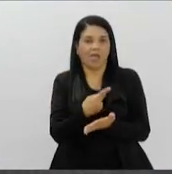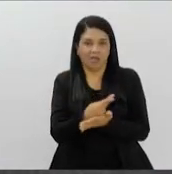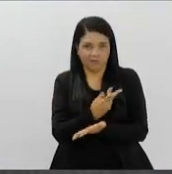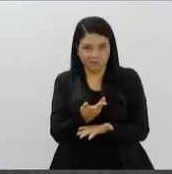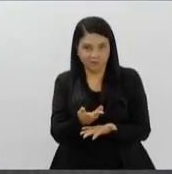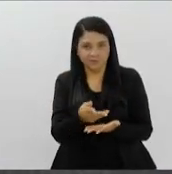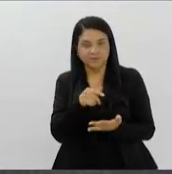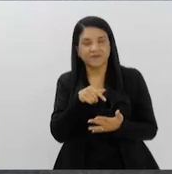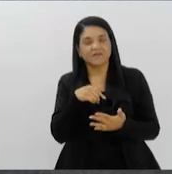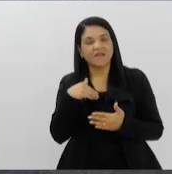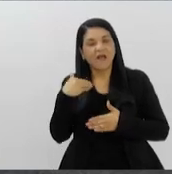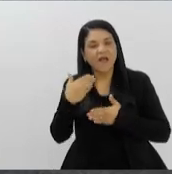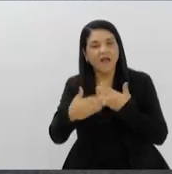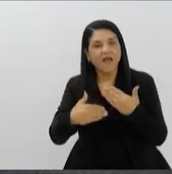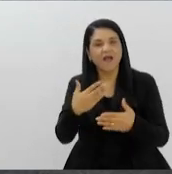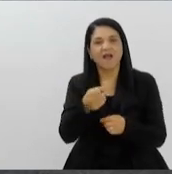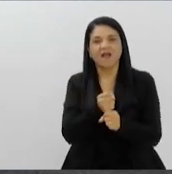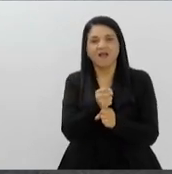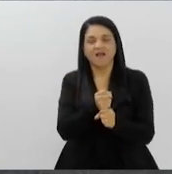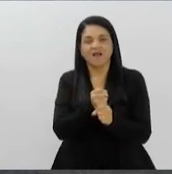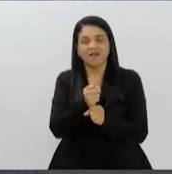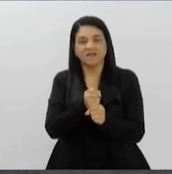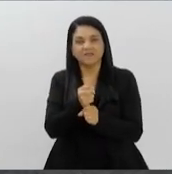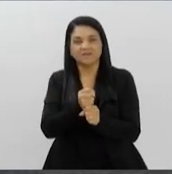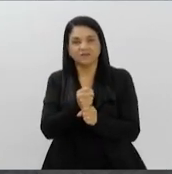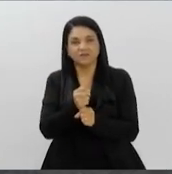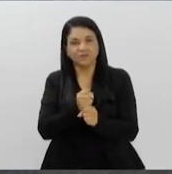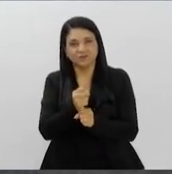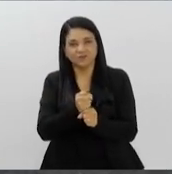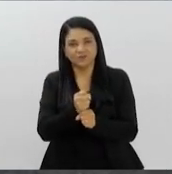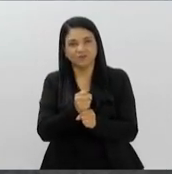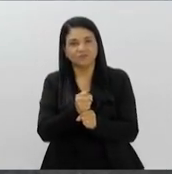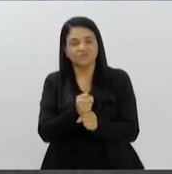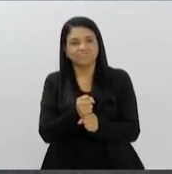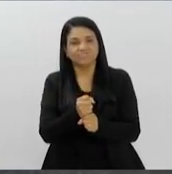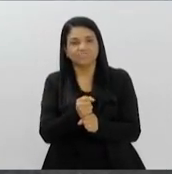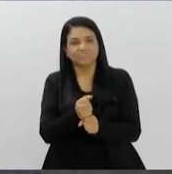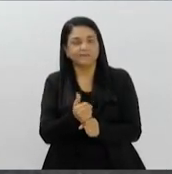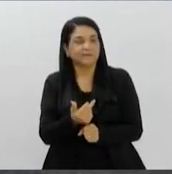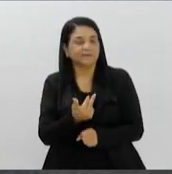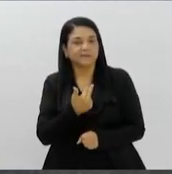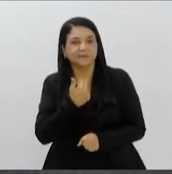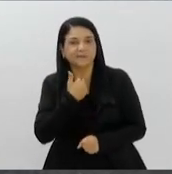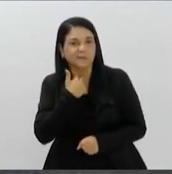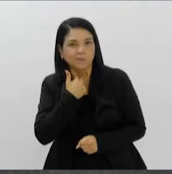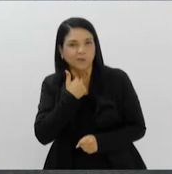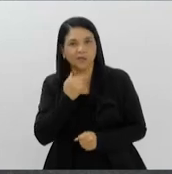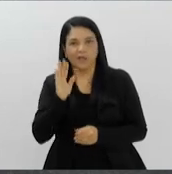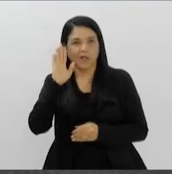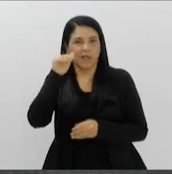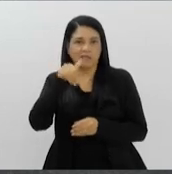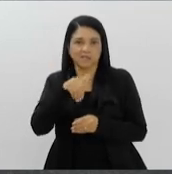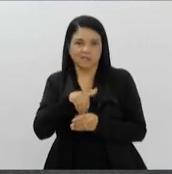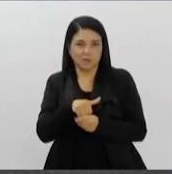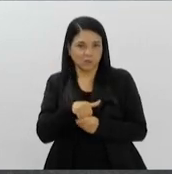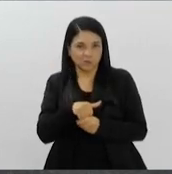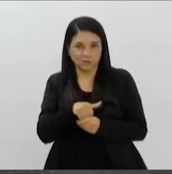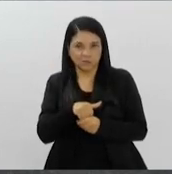ficam durante anos, deputada Índia Armelau, sem poder disputar a eleição, sem